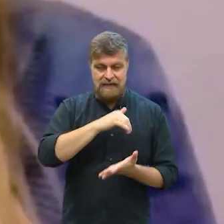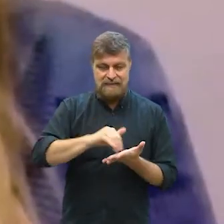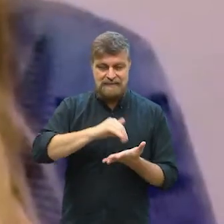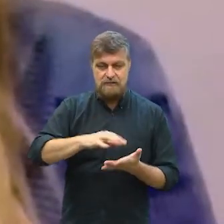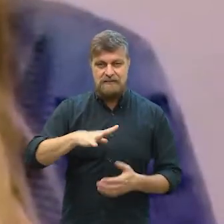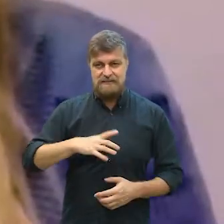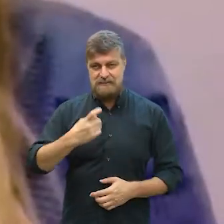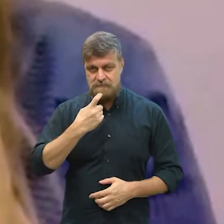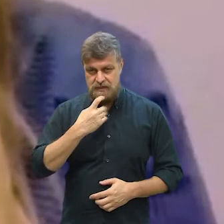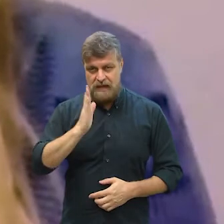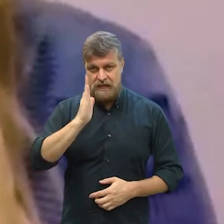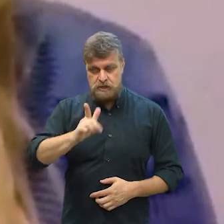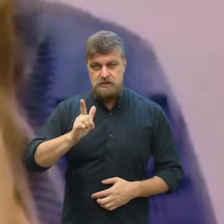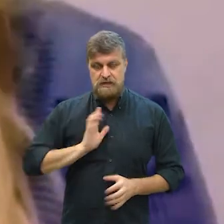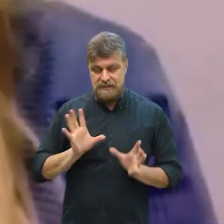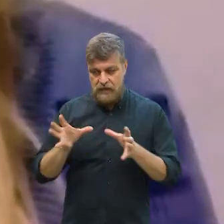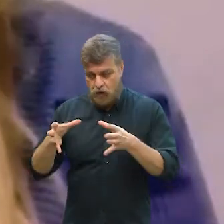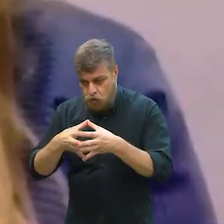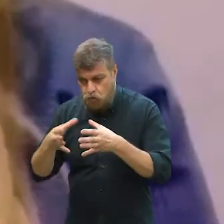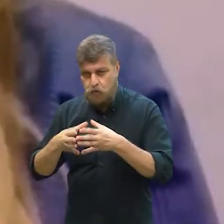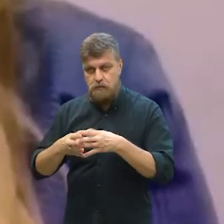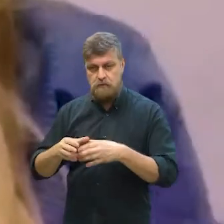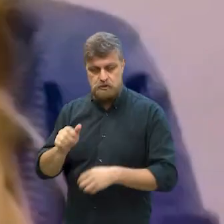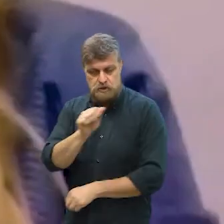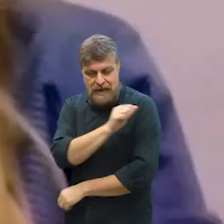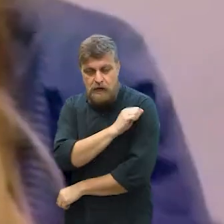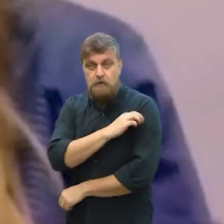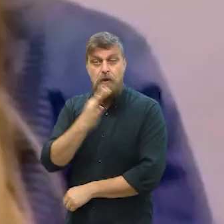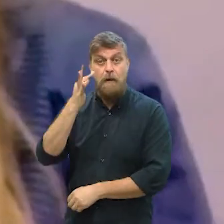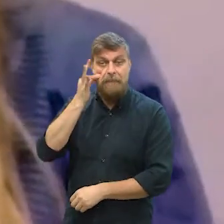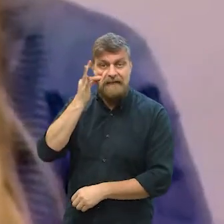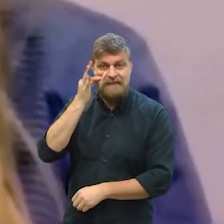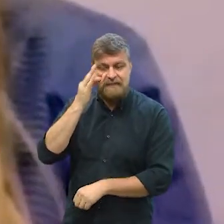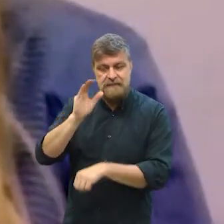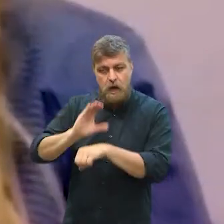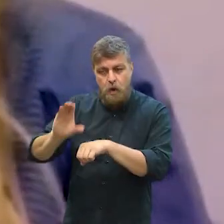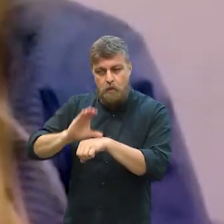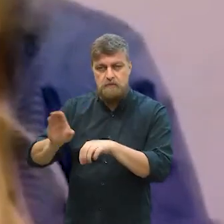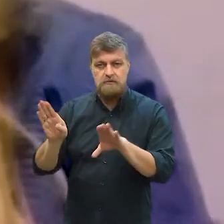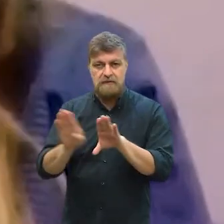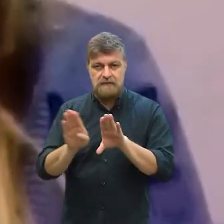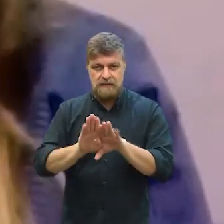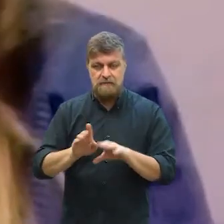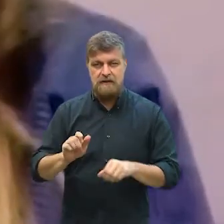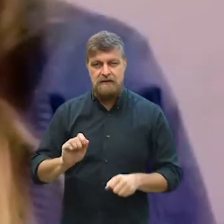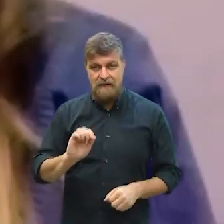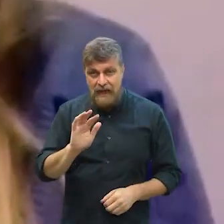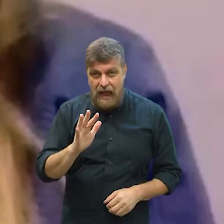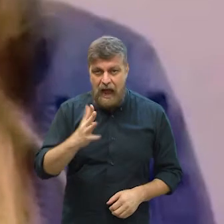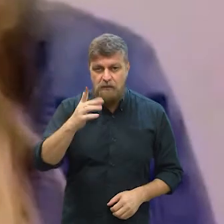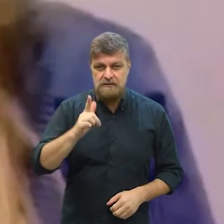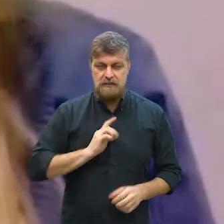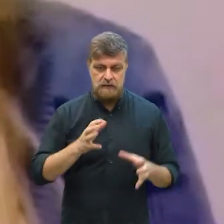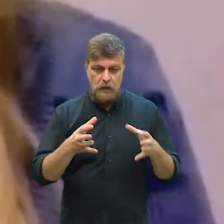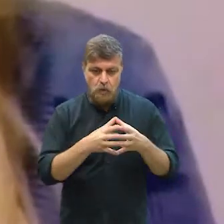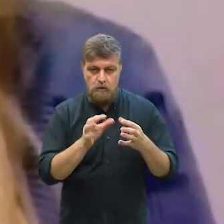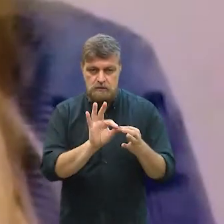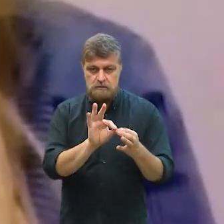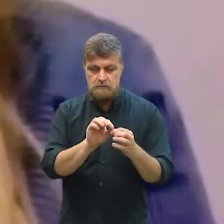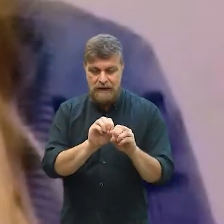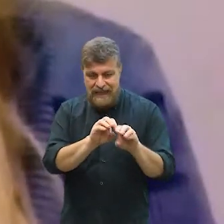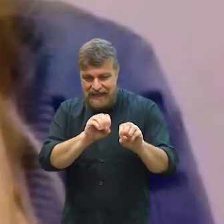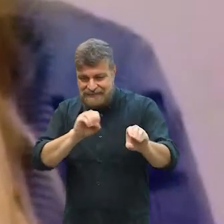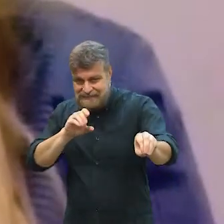no escritório de Campinas, a gente já tem turmas, nós temos turmas presenciais, nós também temos previsão de realizarmos algumas